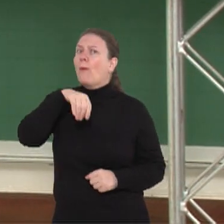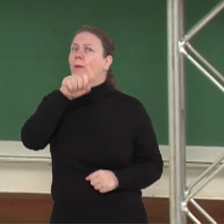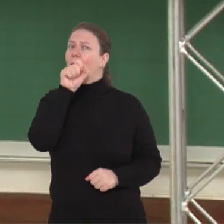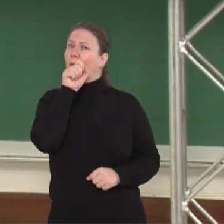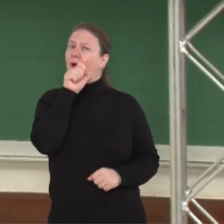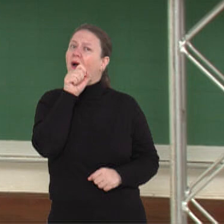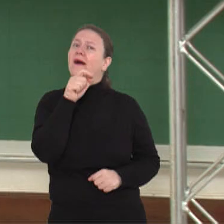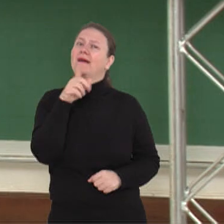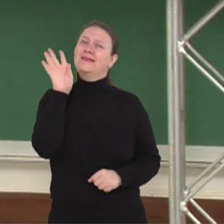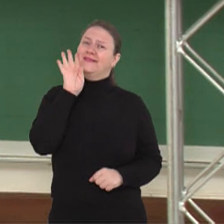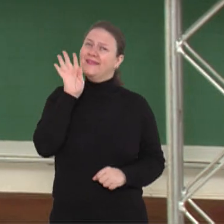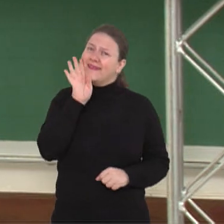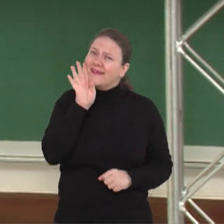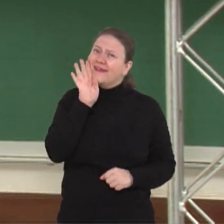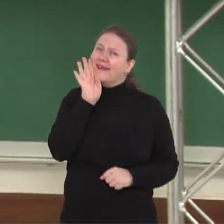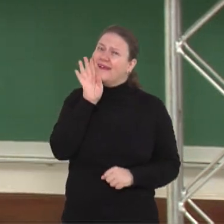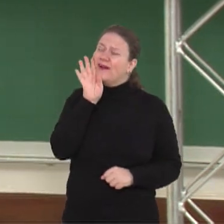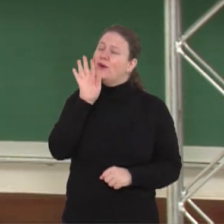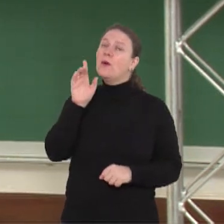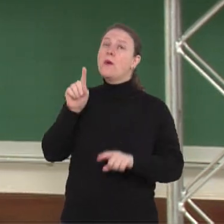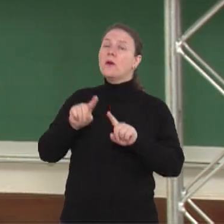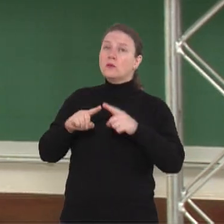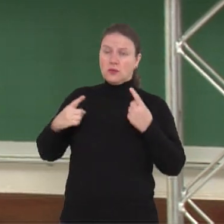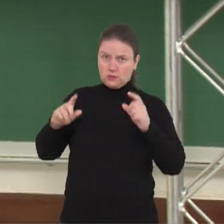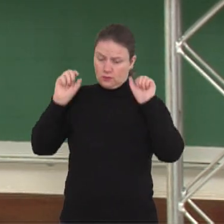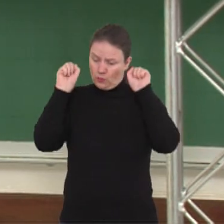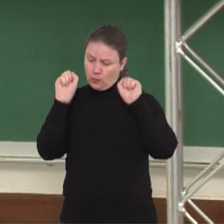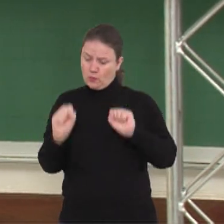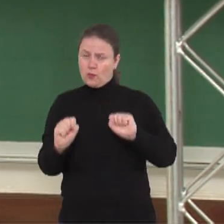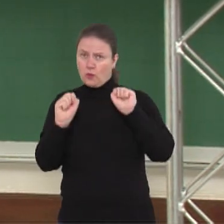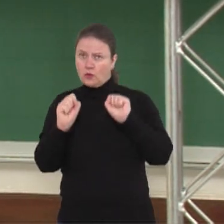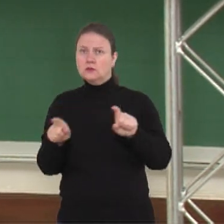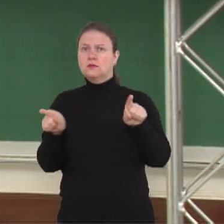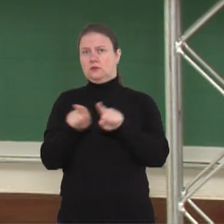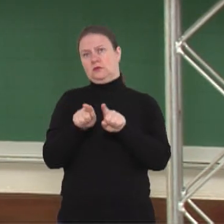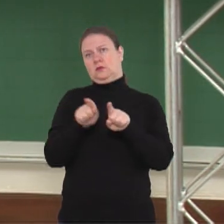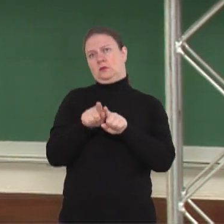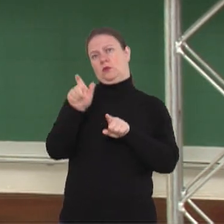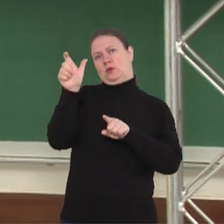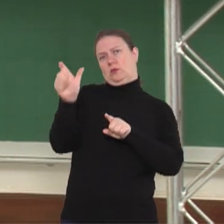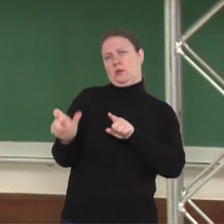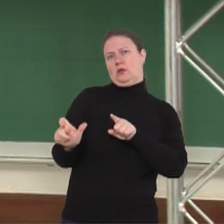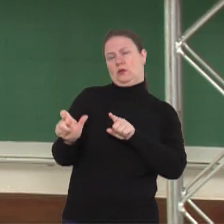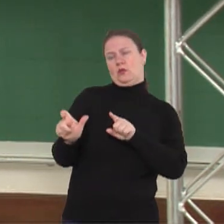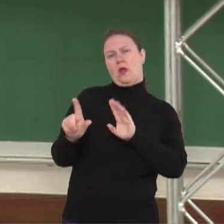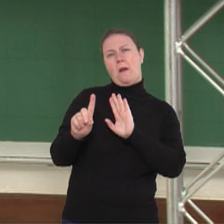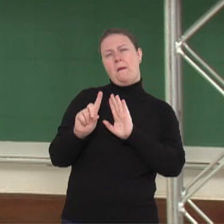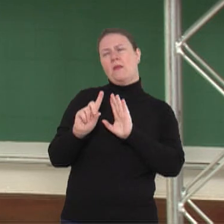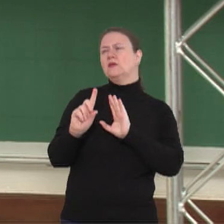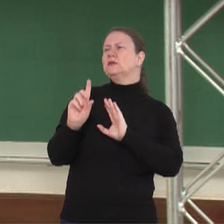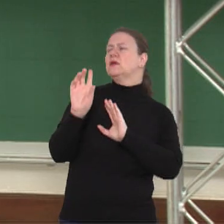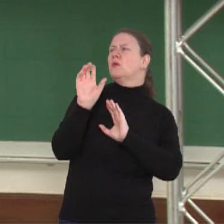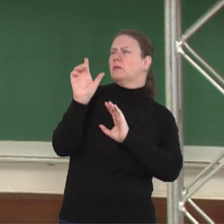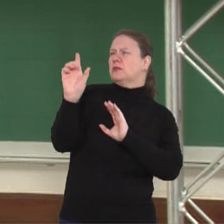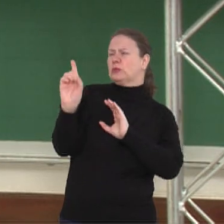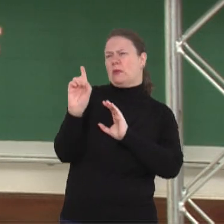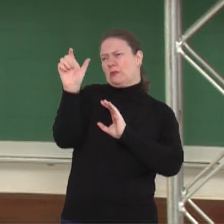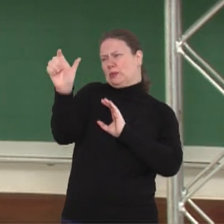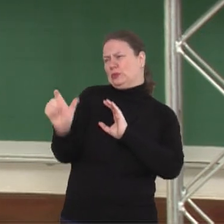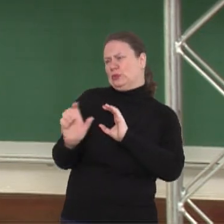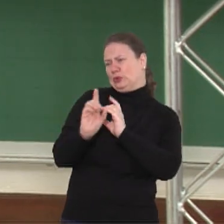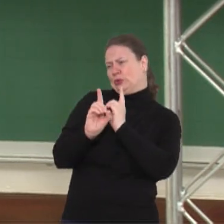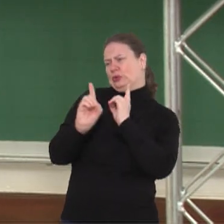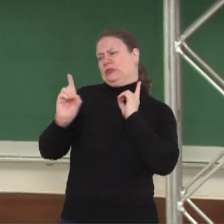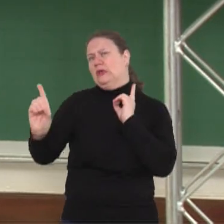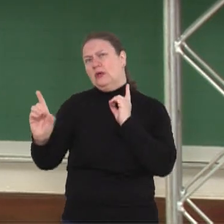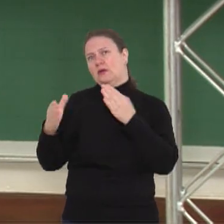é uma referência para nós, mas você também pode ter referências que não são tão próximas, mas você admira, tá?